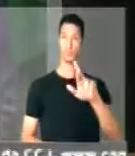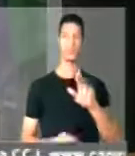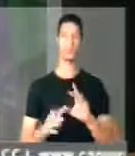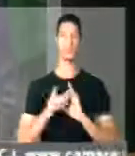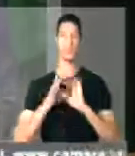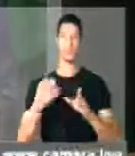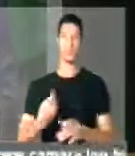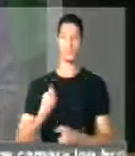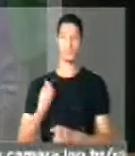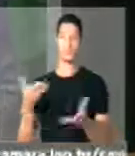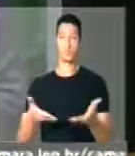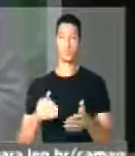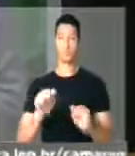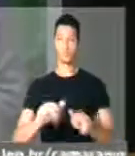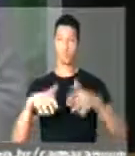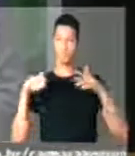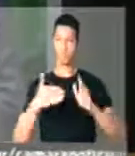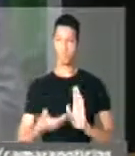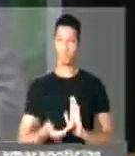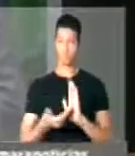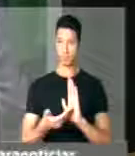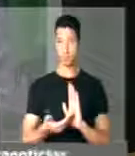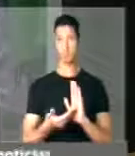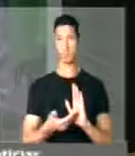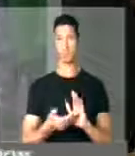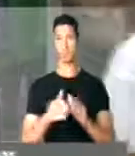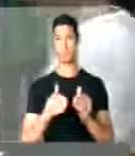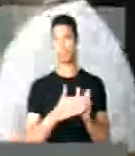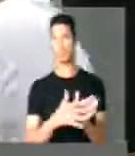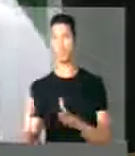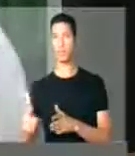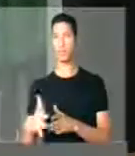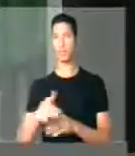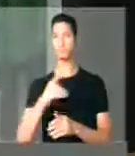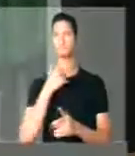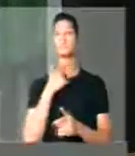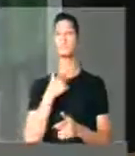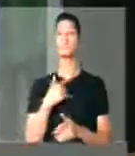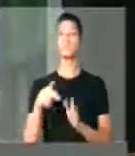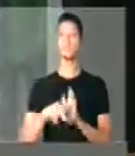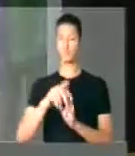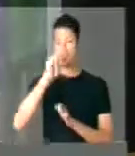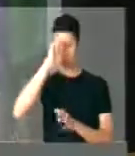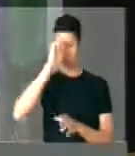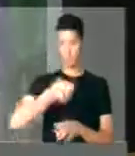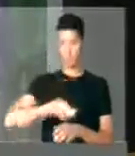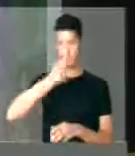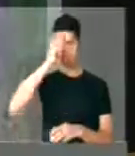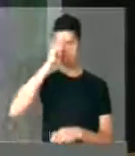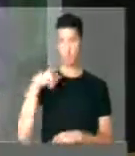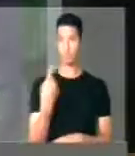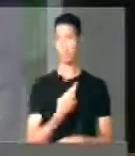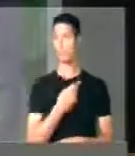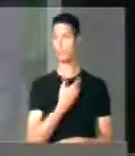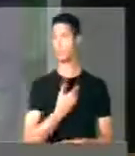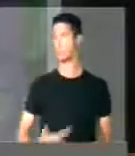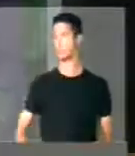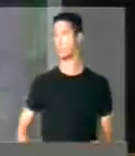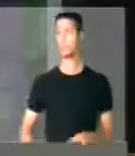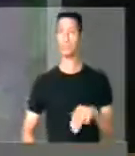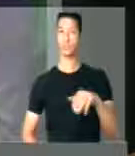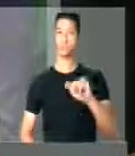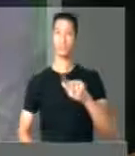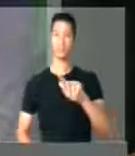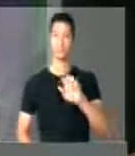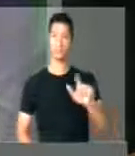permitiu estar aqui hoje realizando, dando prosseguimento a essa desejada homenagem ao nosso governador